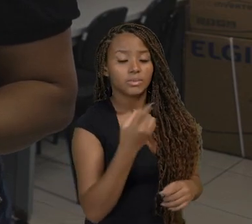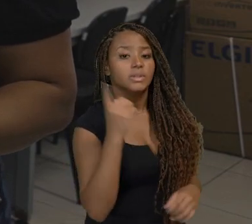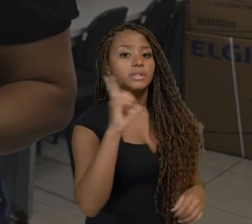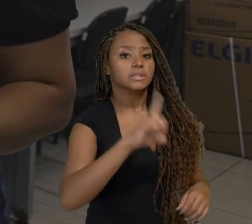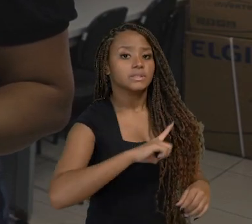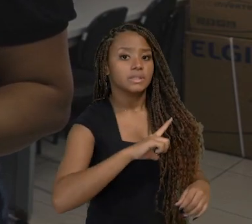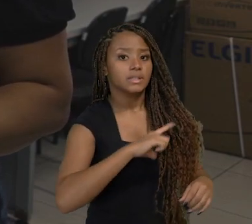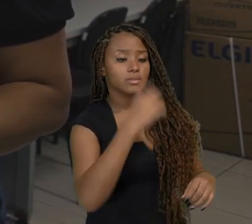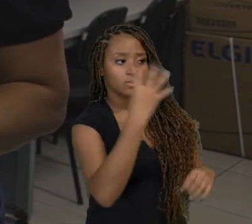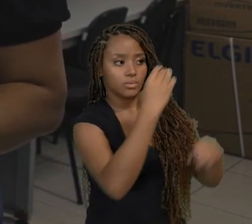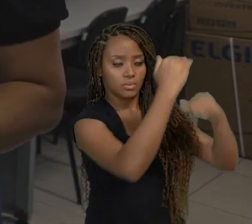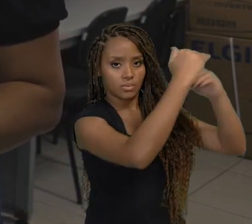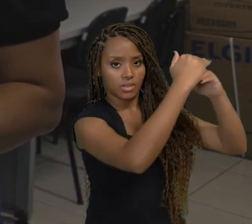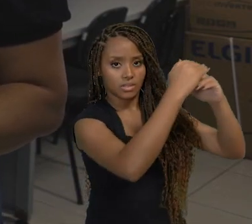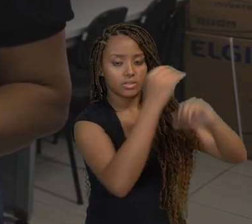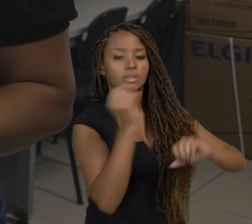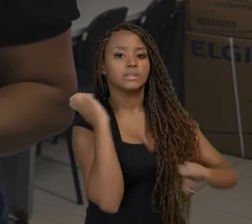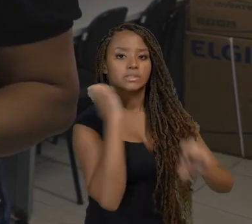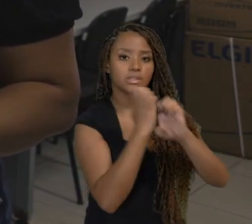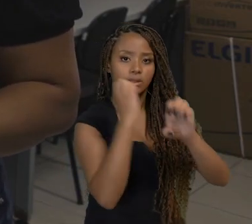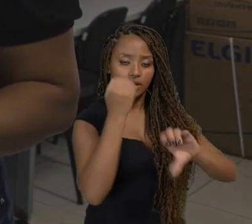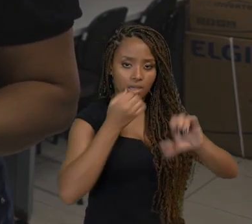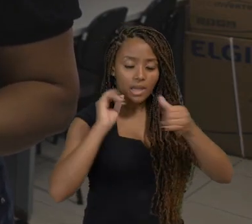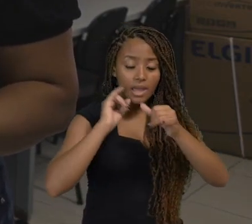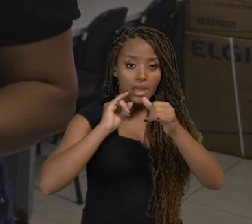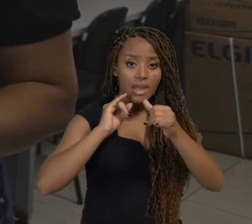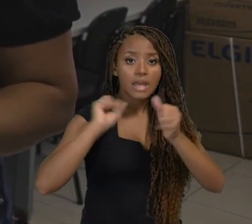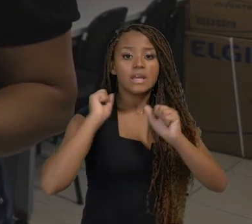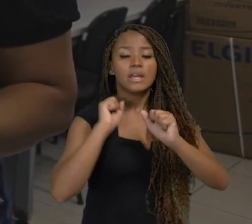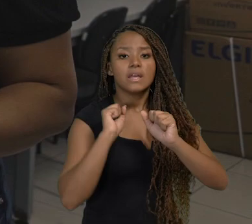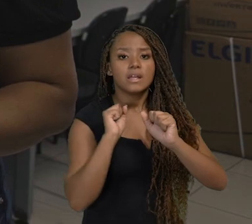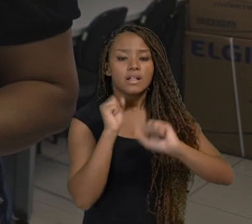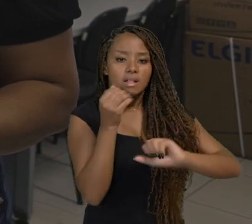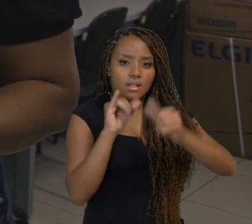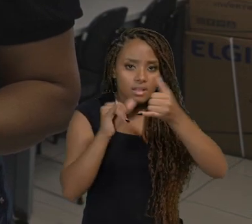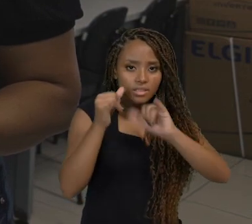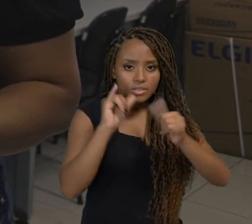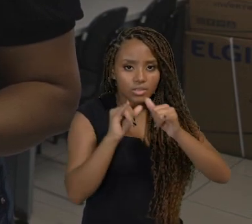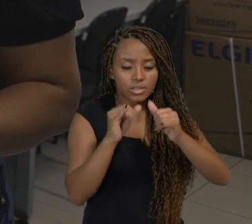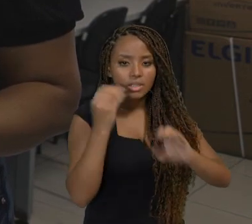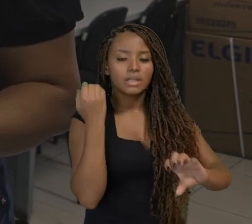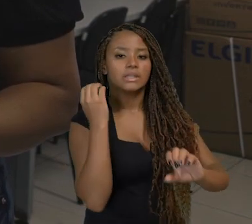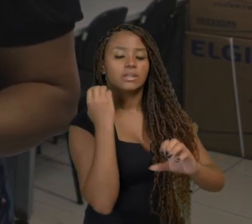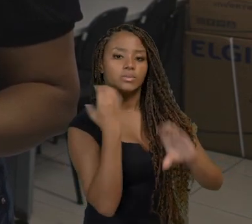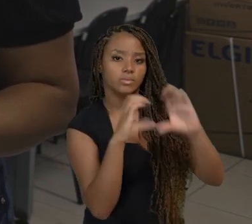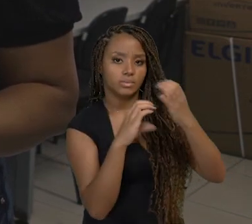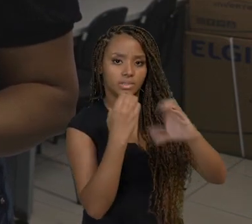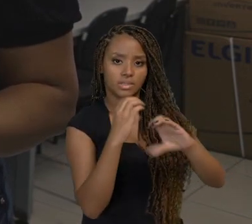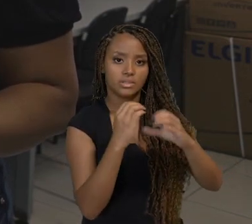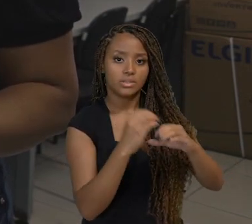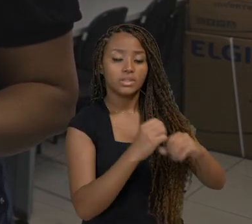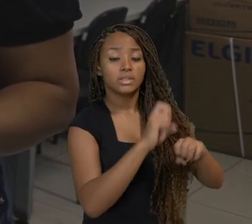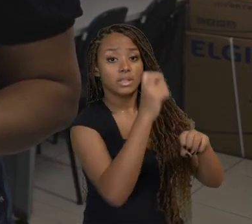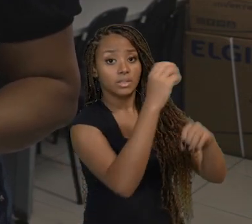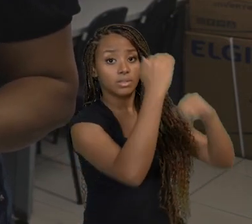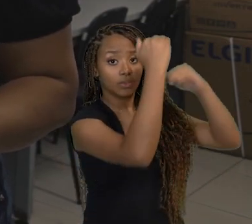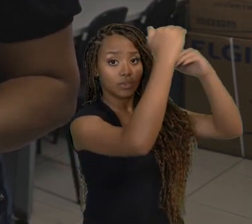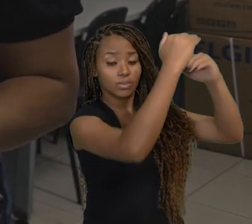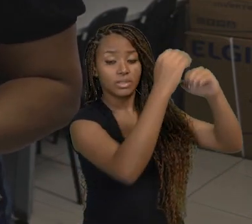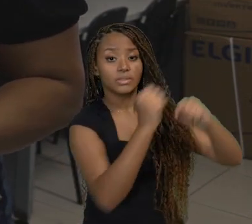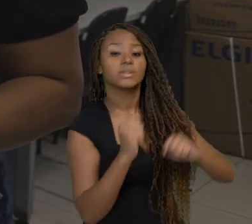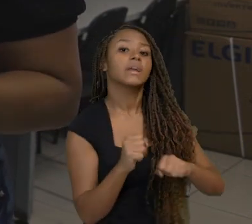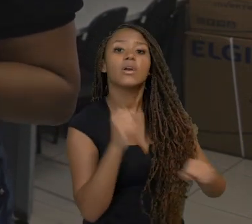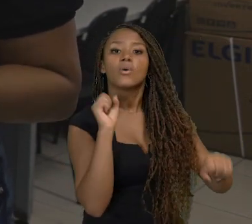e Telecomunicações. E no quinto e sexto, a gente tem os laboratórios de pesquisa, né, dos três cursos.